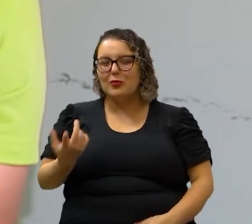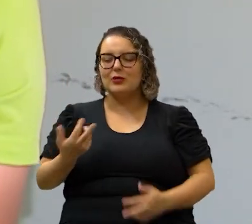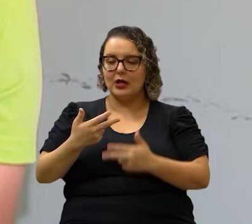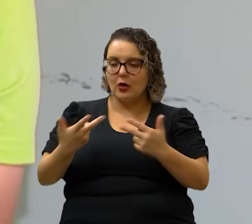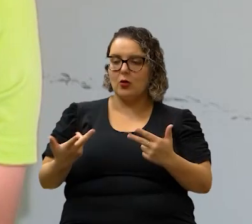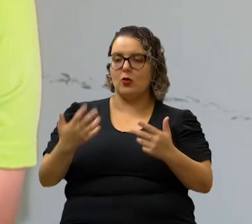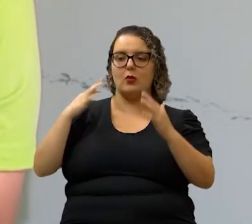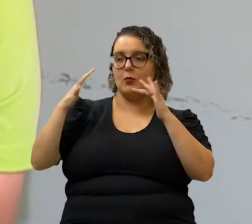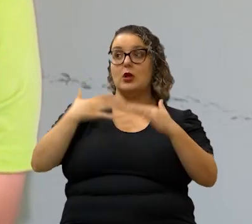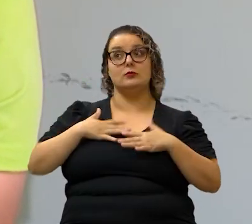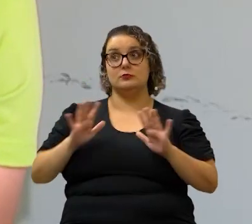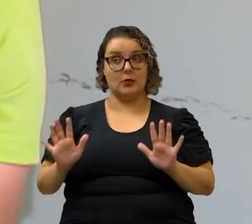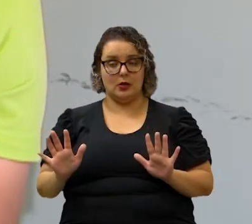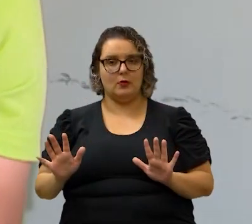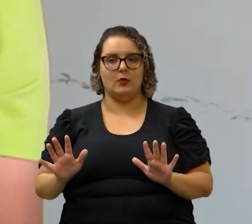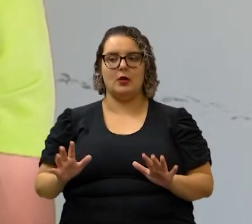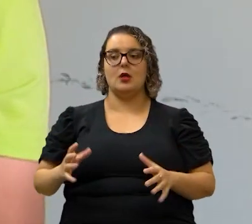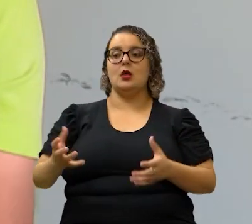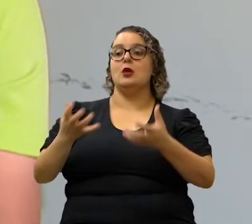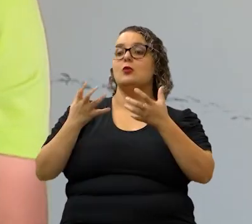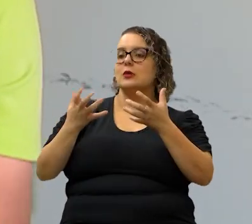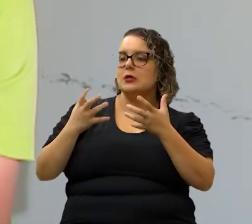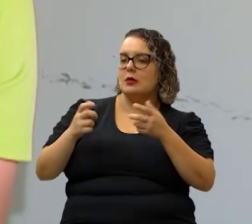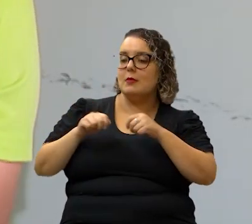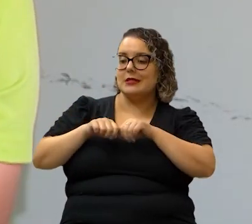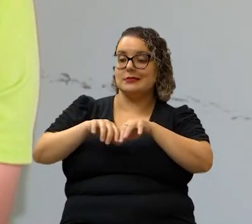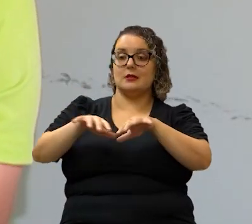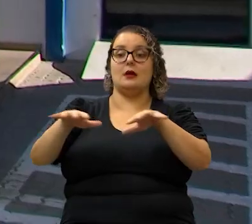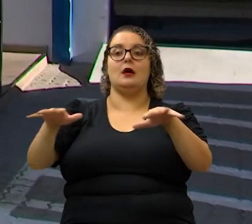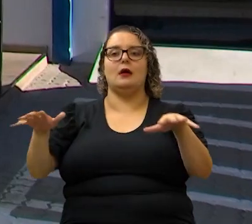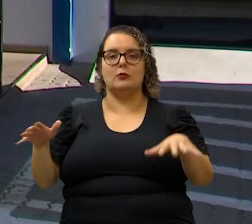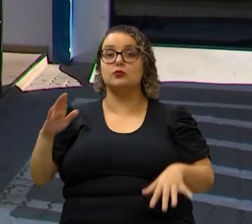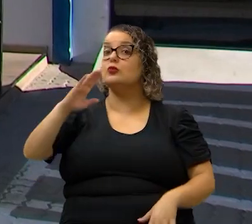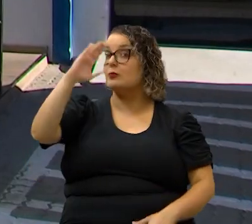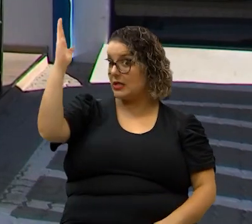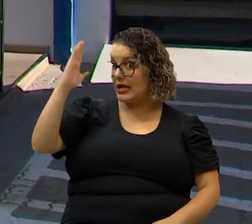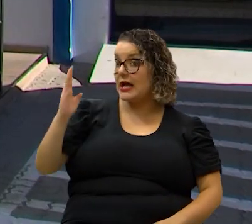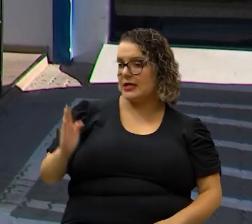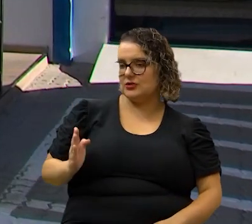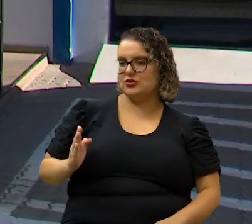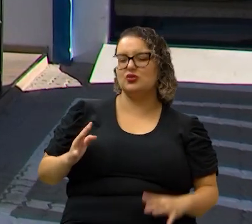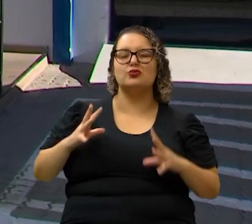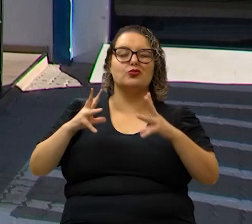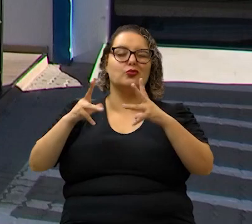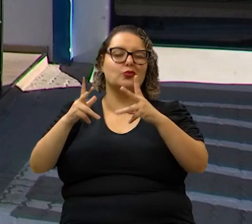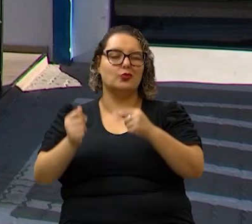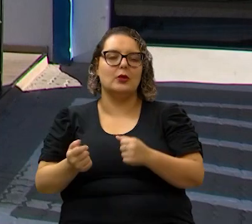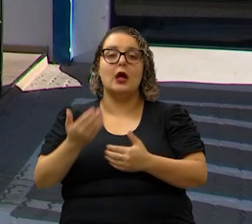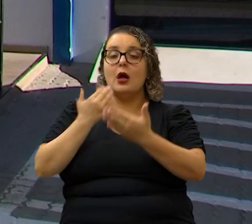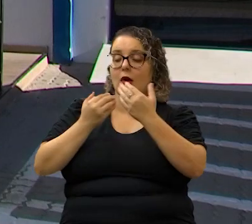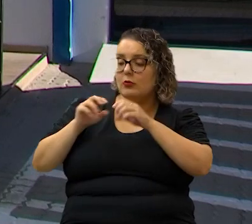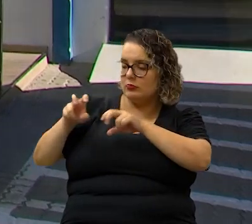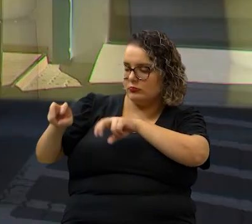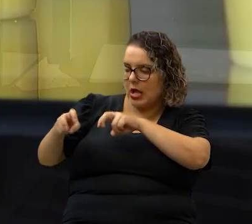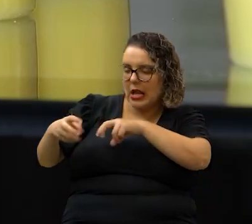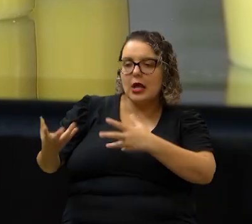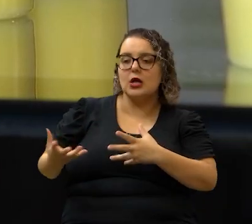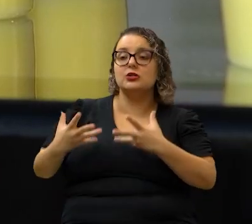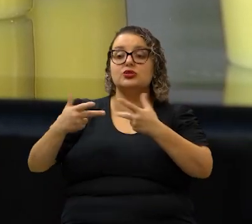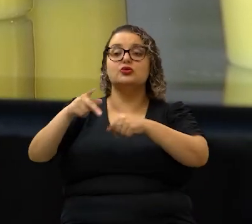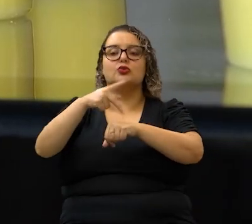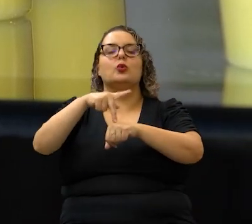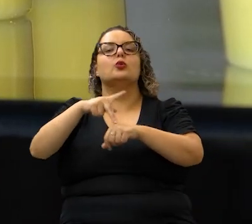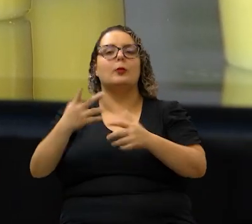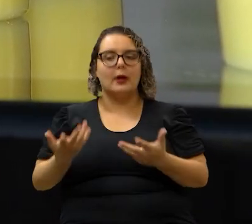que eu gostaria, não era esse o meu sonho, porque eu queria trazer um posicionamento mais amplo, né, do Brasil, da brasilidade, da comida da roça, de todo